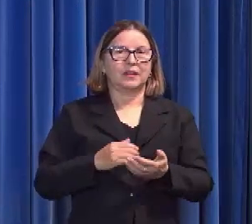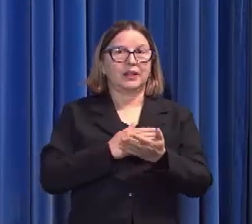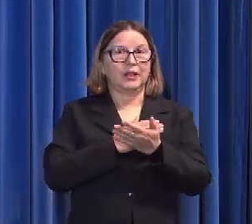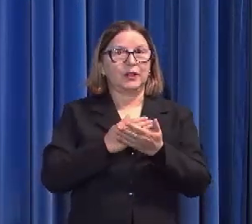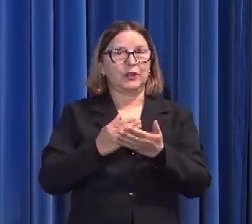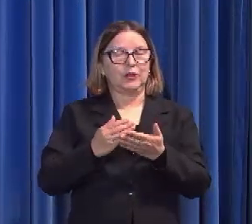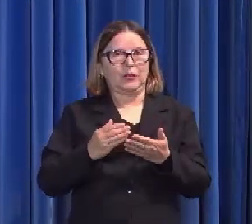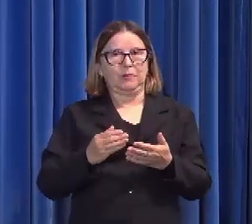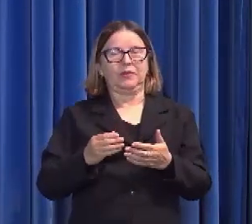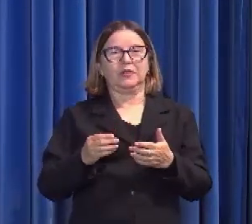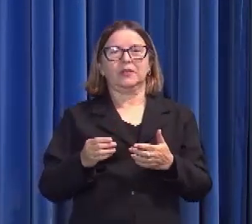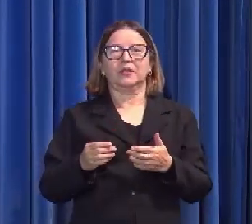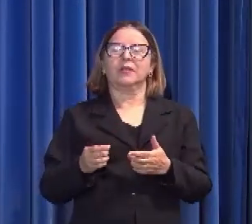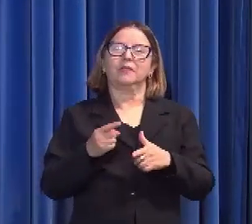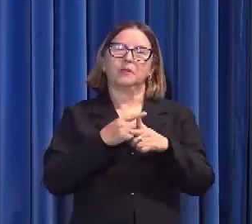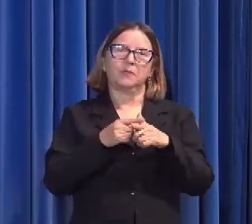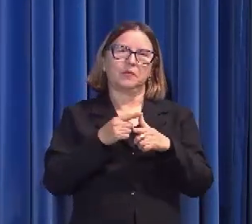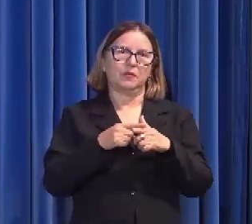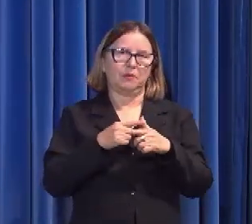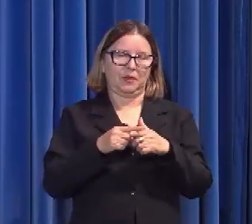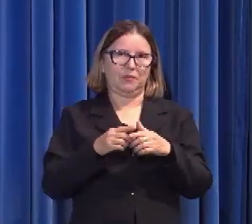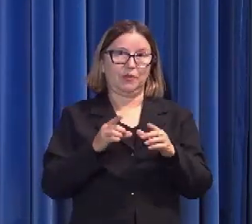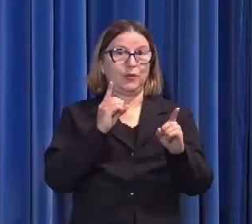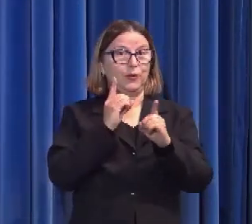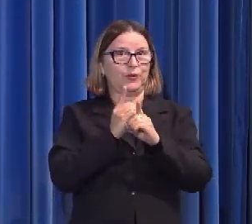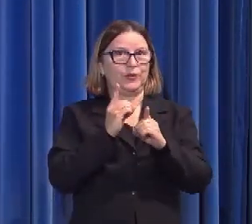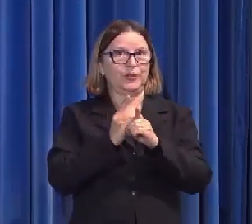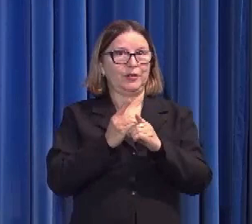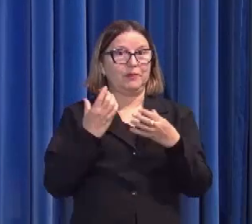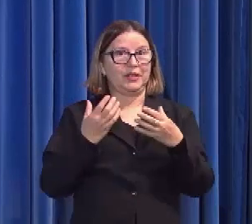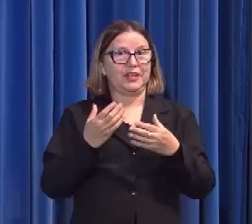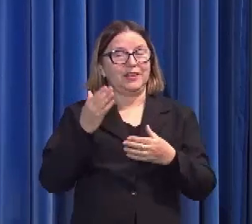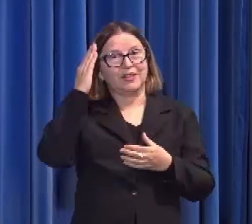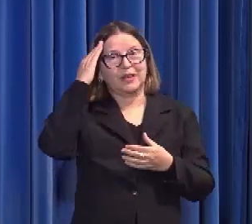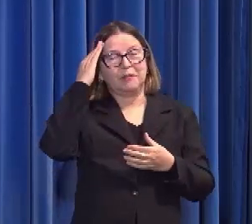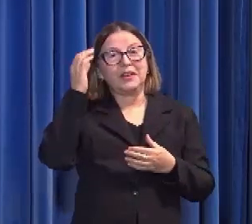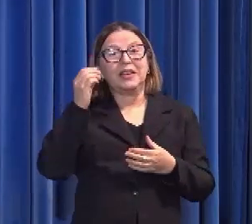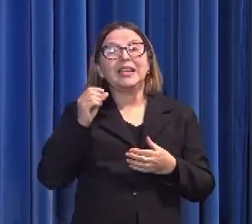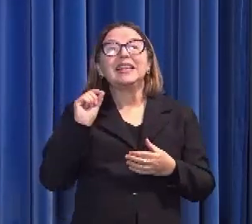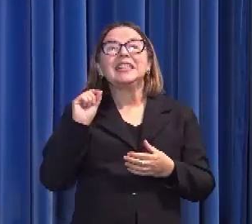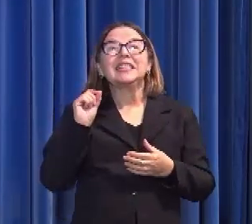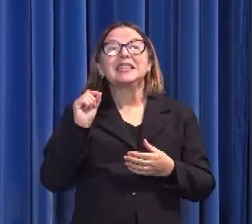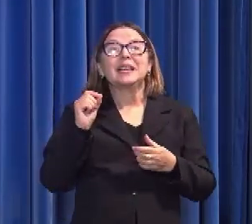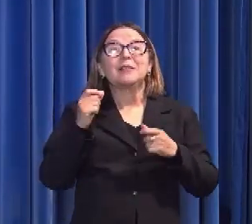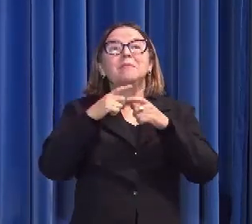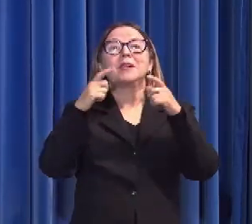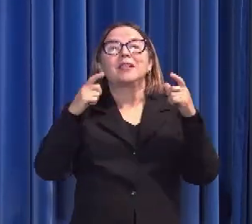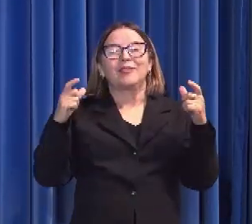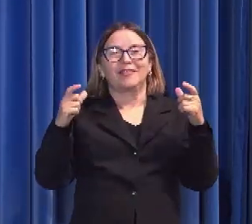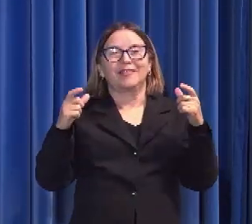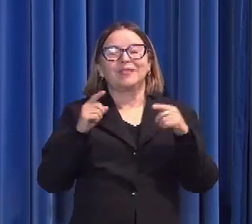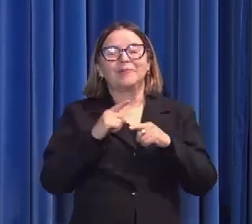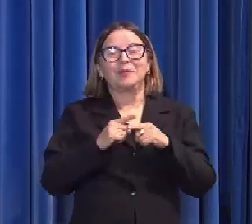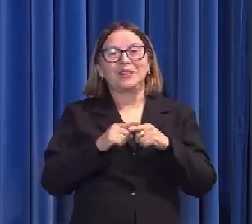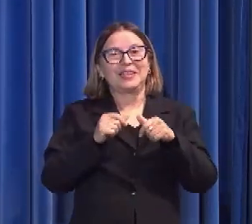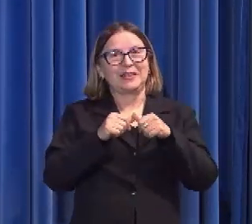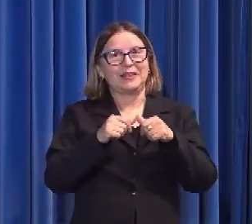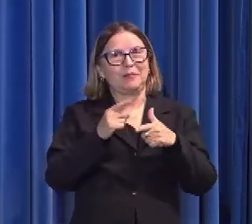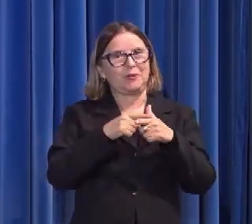competir uns com os outros para saber quem era o maior é porque esse problema já tinha acontecido